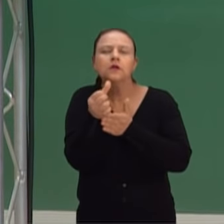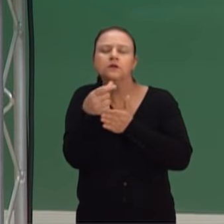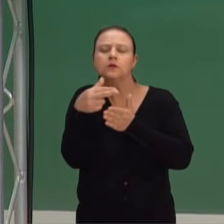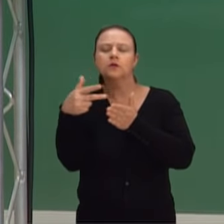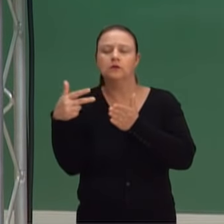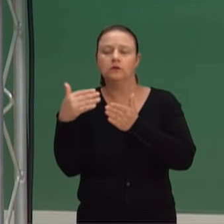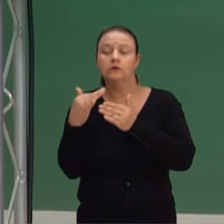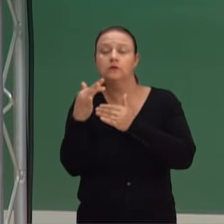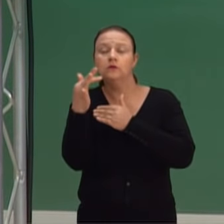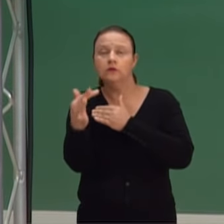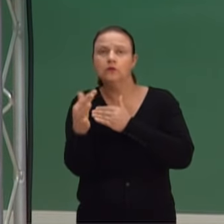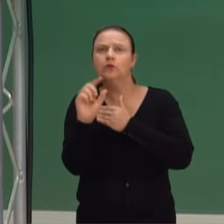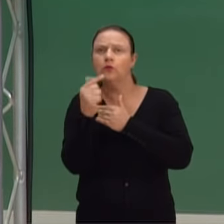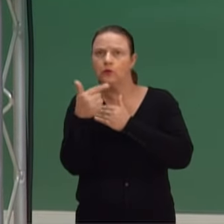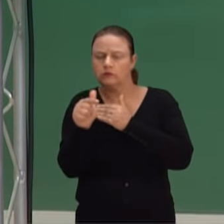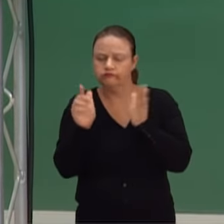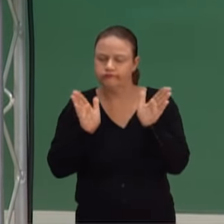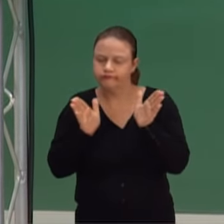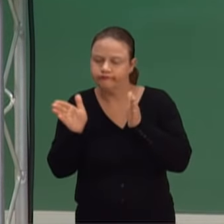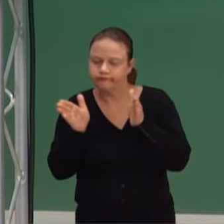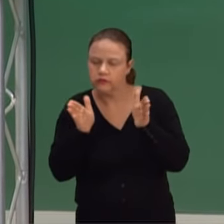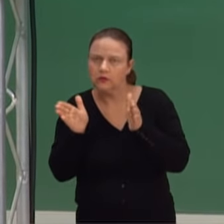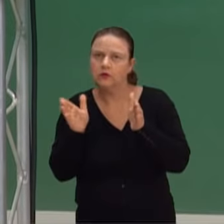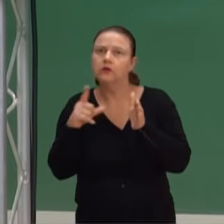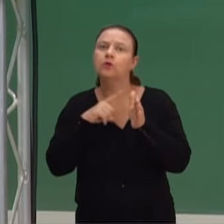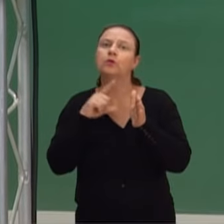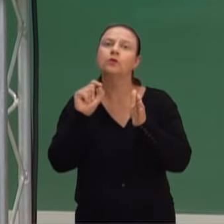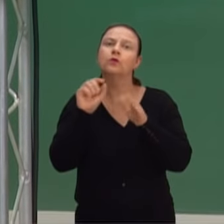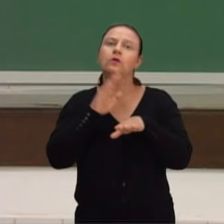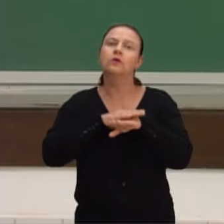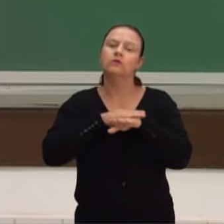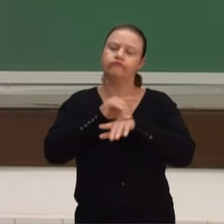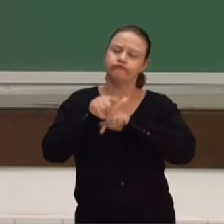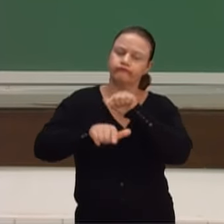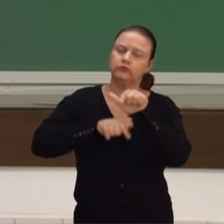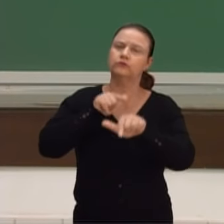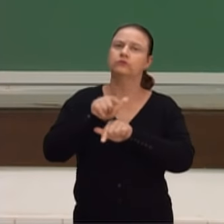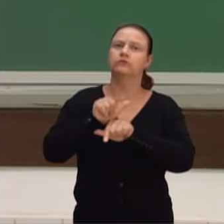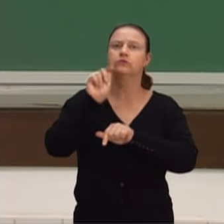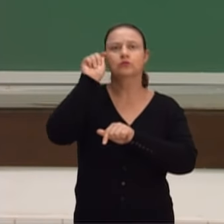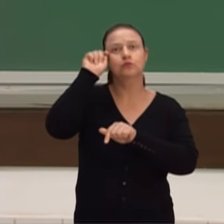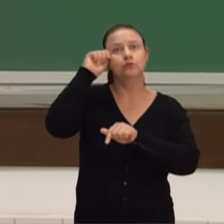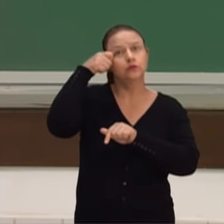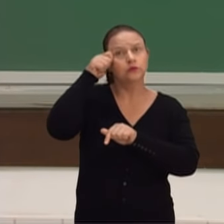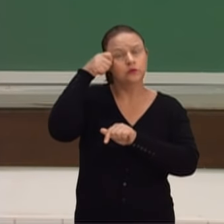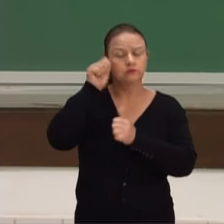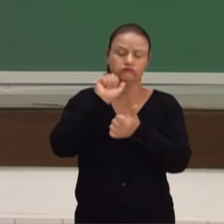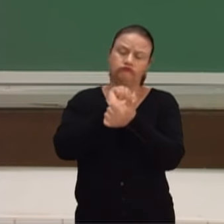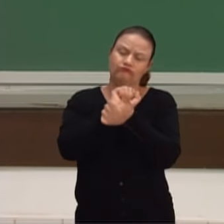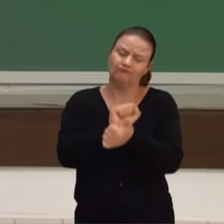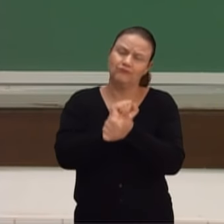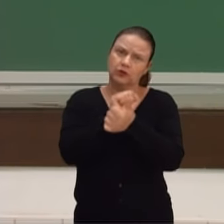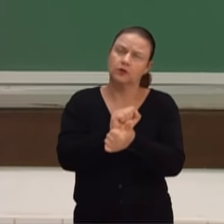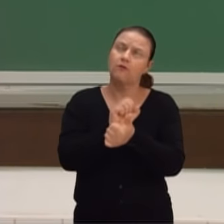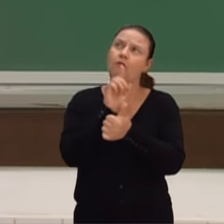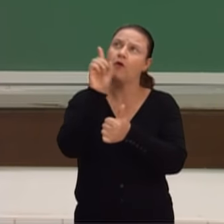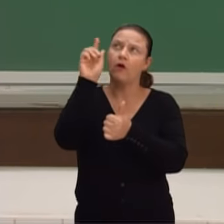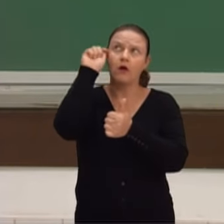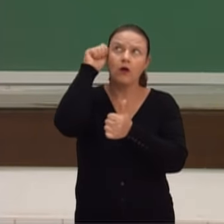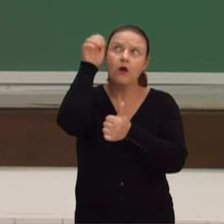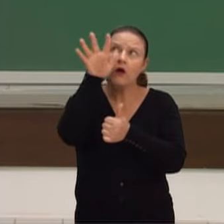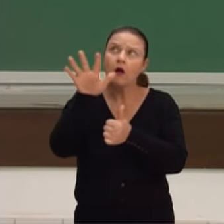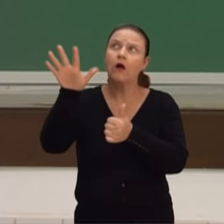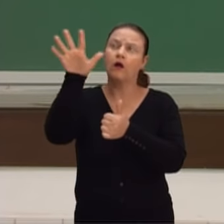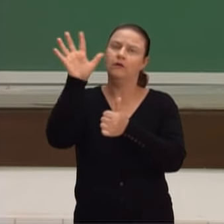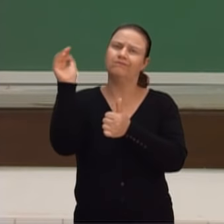frente, o predomínio é da mão de obra do negro escravizado, e esse negro vindo da África. Então,